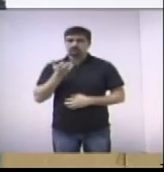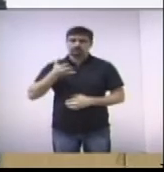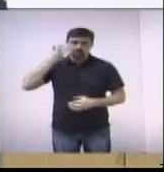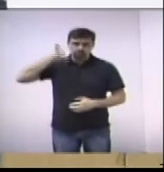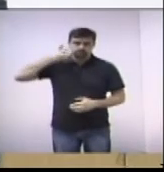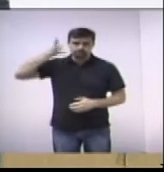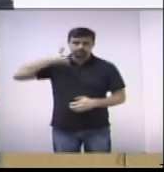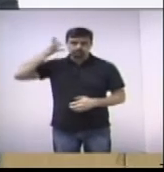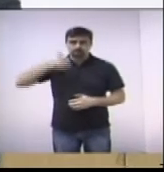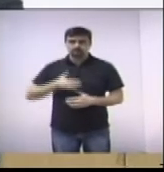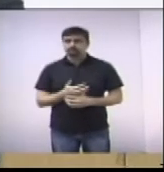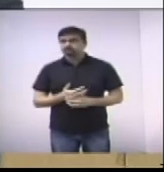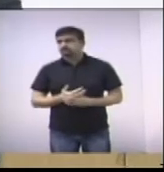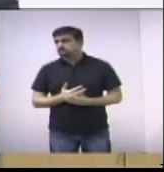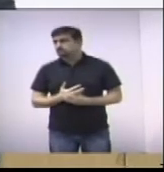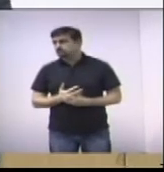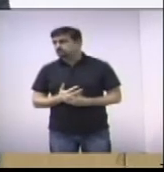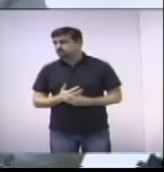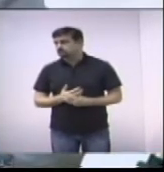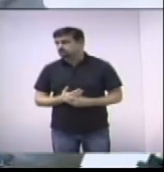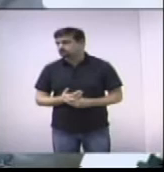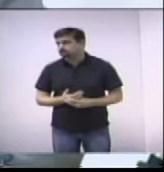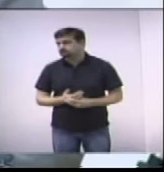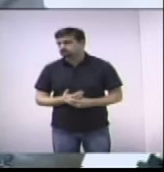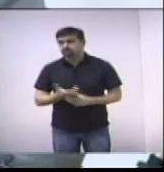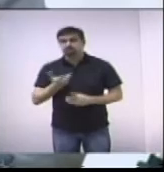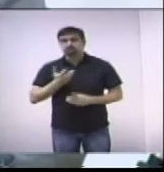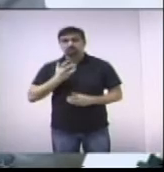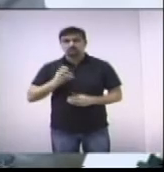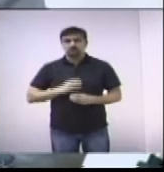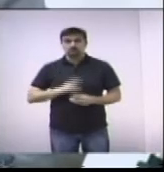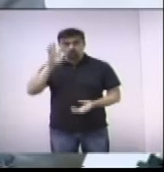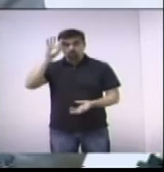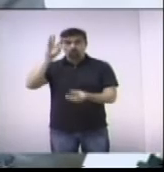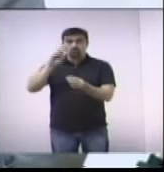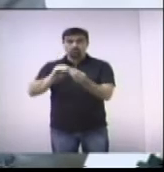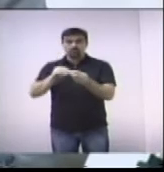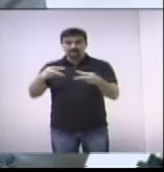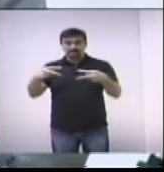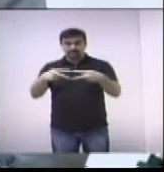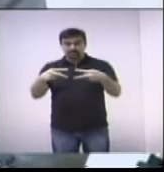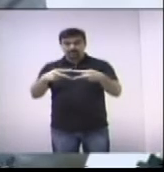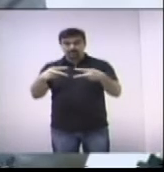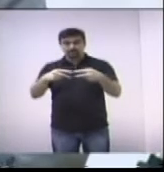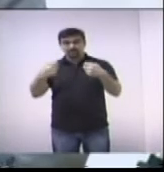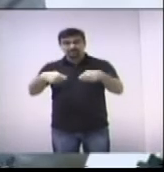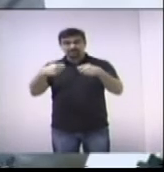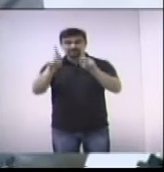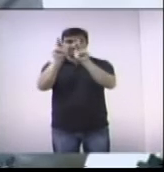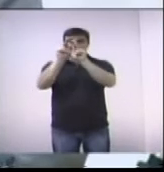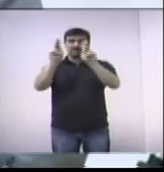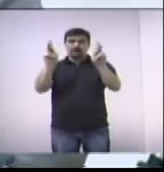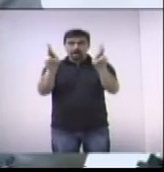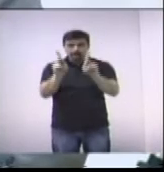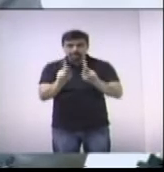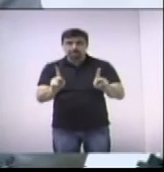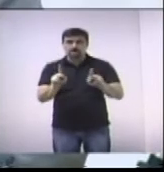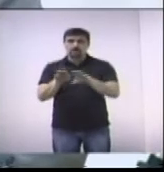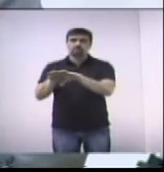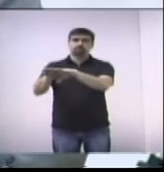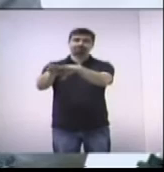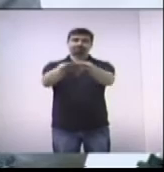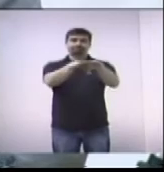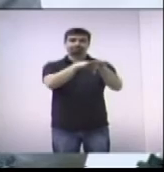você se manifesta. Porque, concluindo, o que a nossa cidade precisa é de estabilidade, é de paz entre